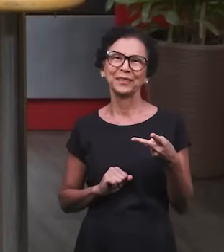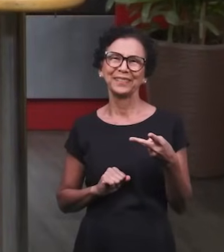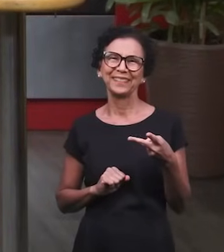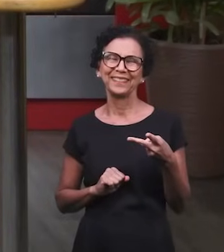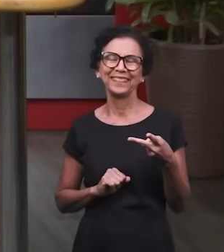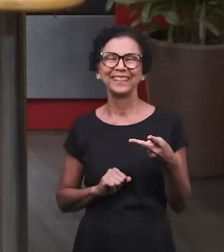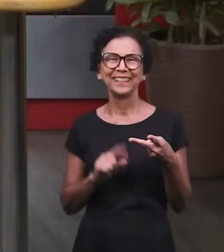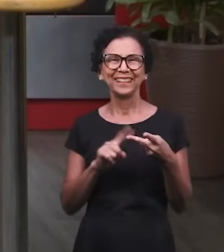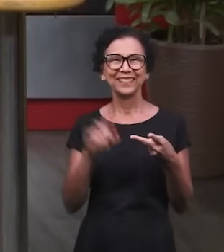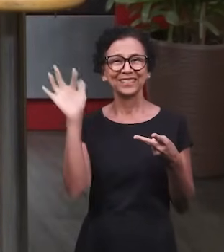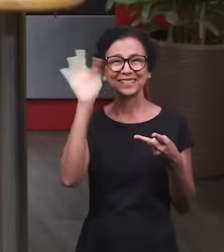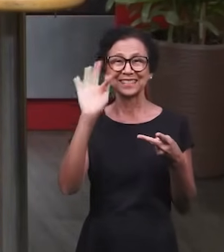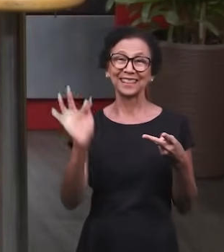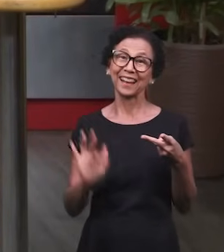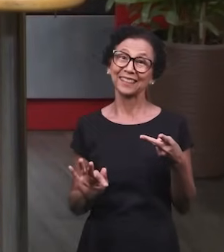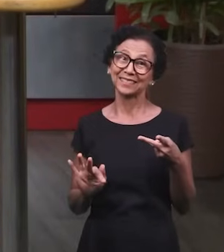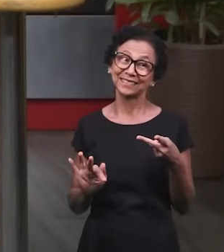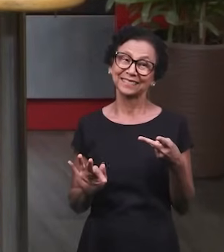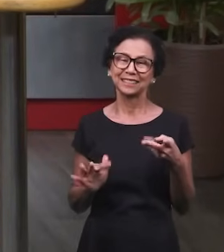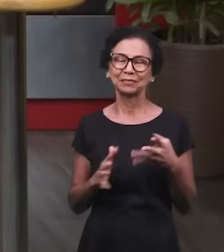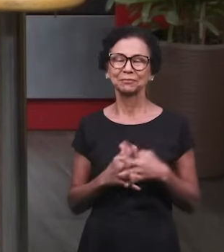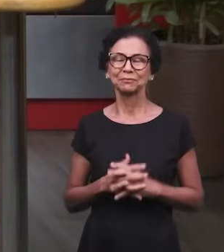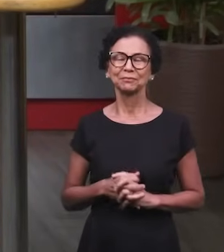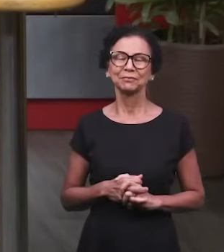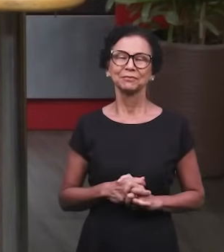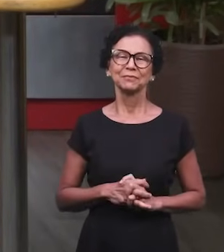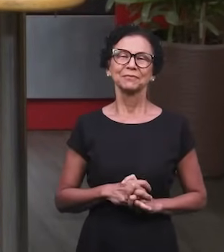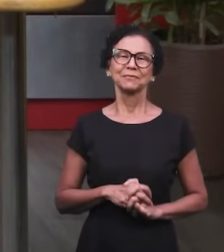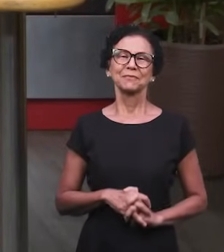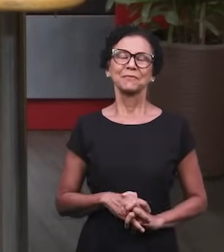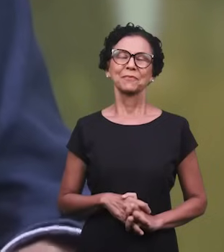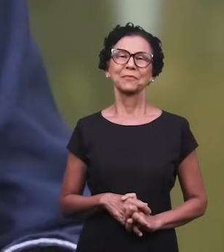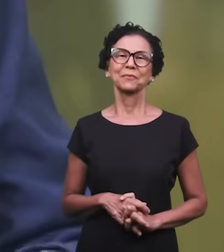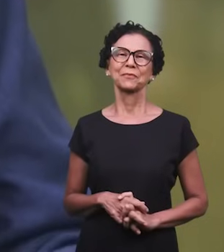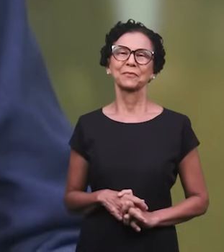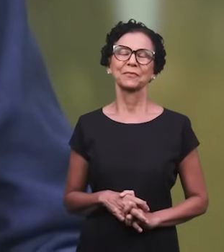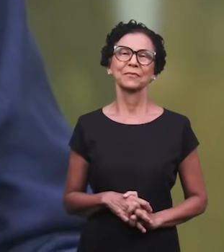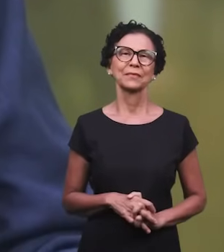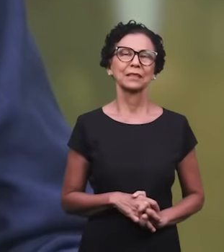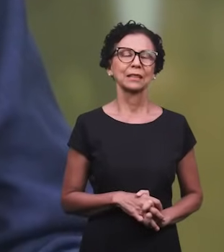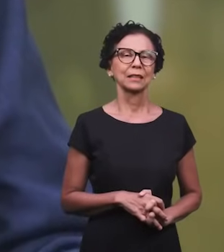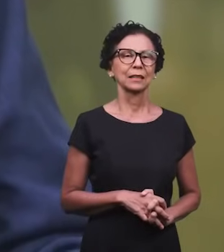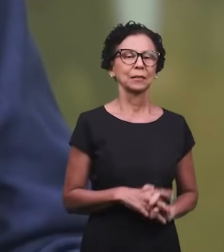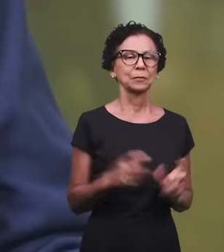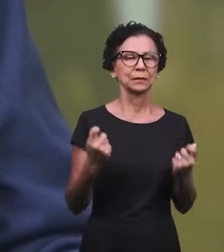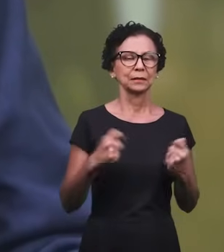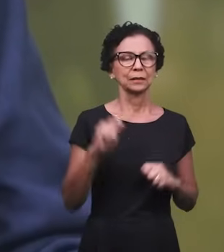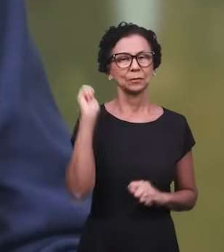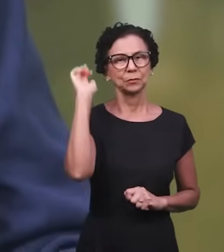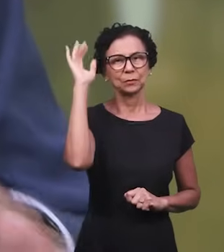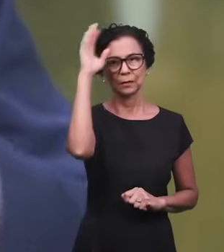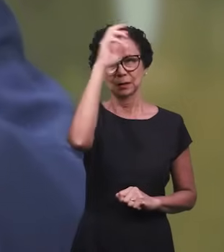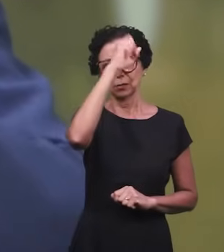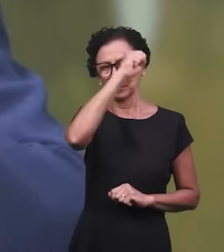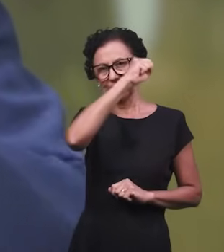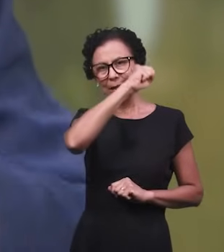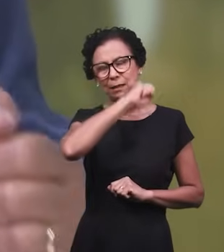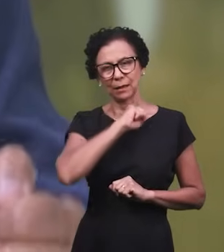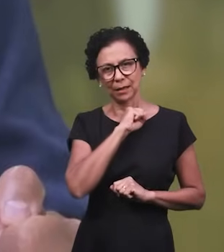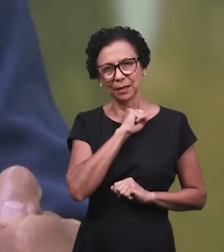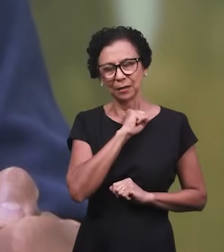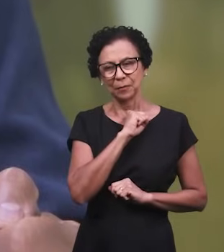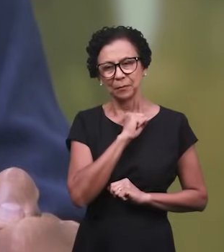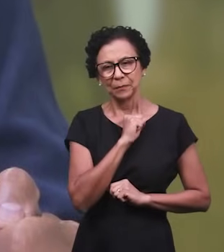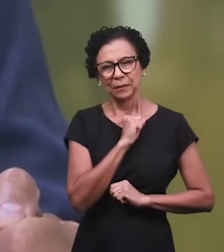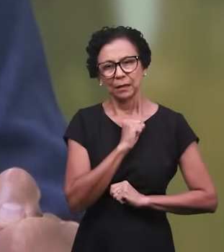né Então olha só existe coisas e que nós temos que compreender que na vida na vida para você